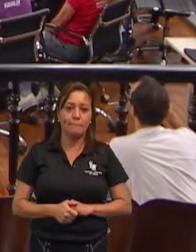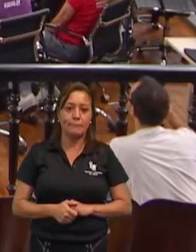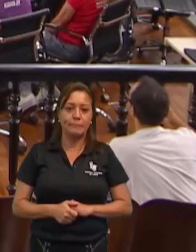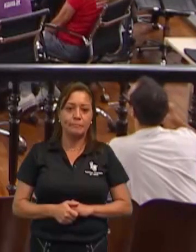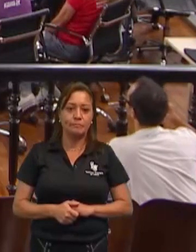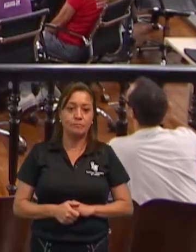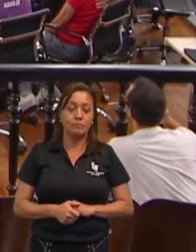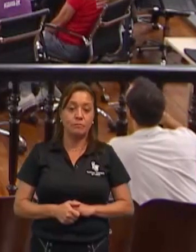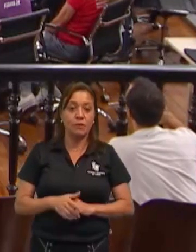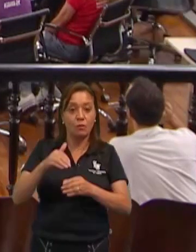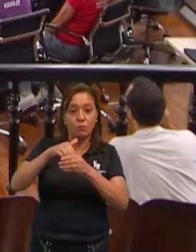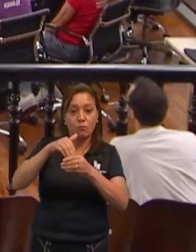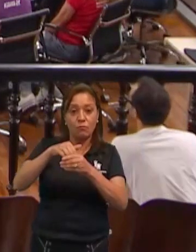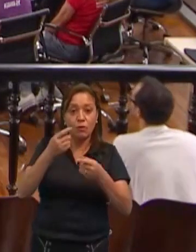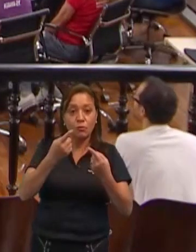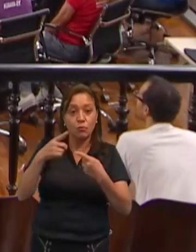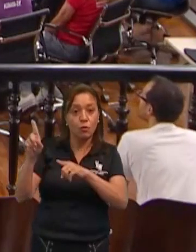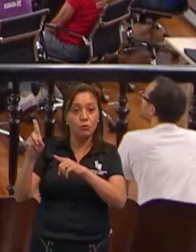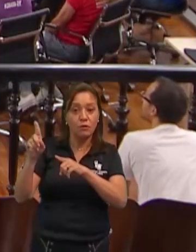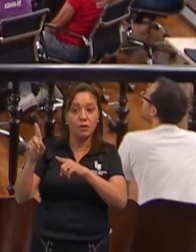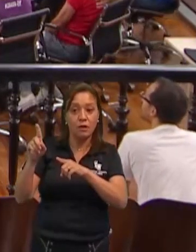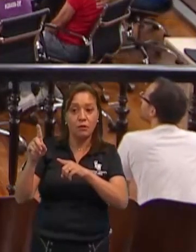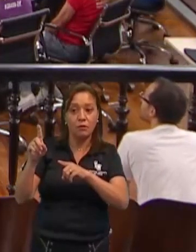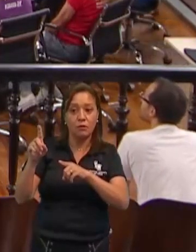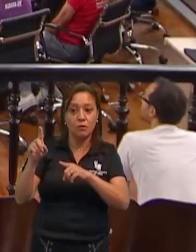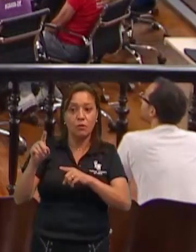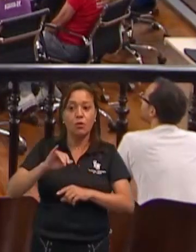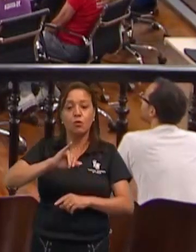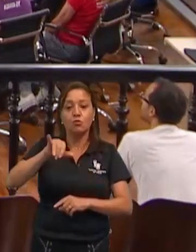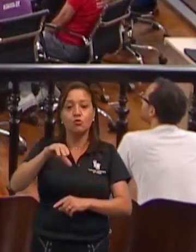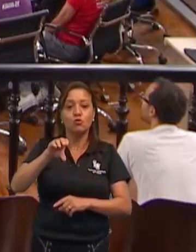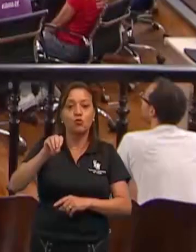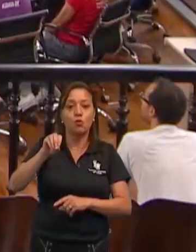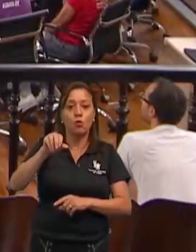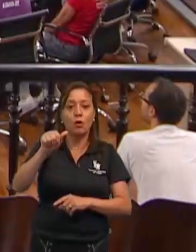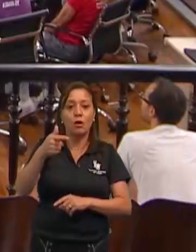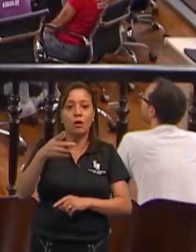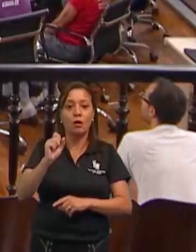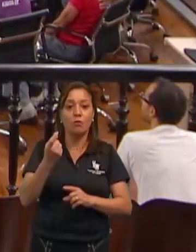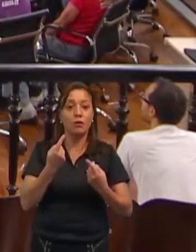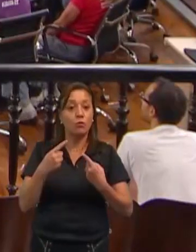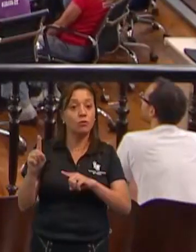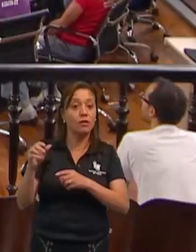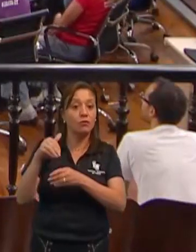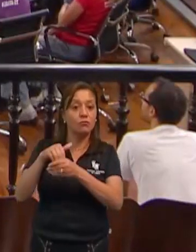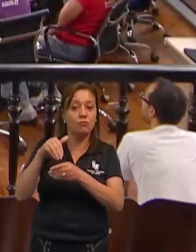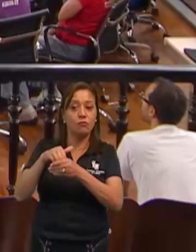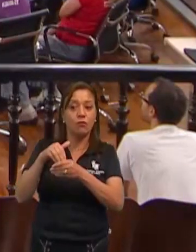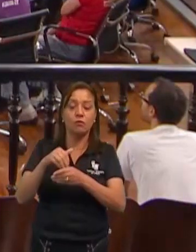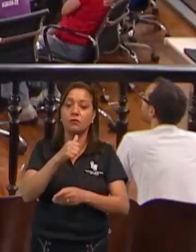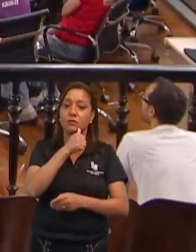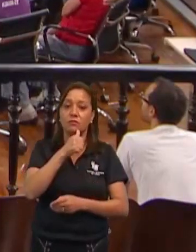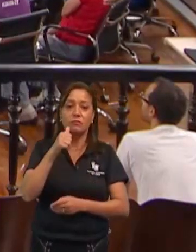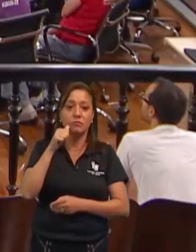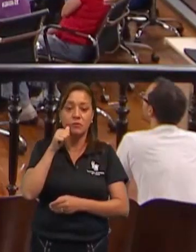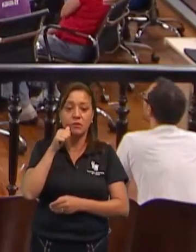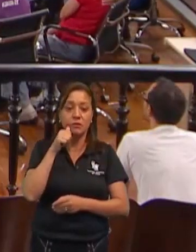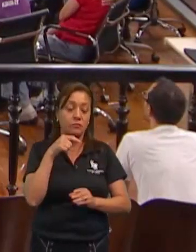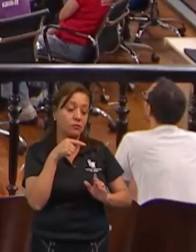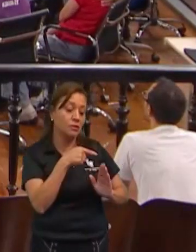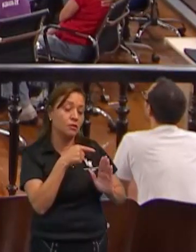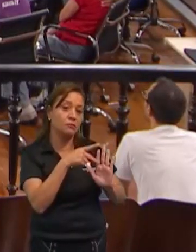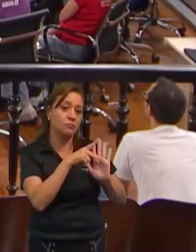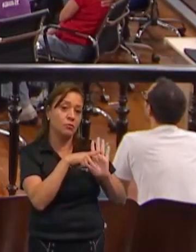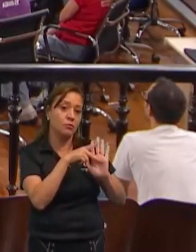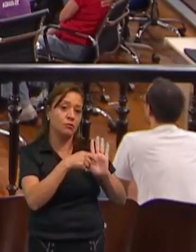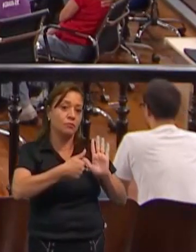Votos contrários dos vereadores João Wagner Antoniol e também do vereador Sargento Melo Casal nesse projeto em sua